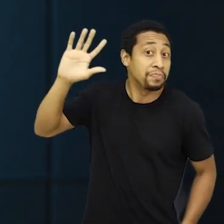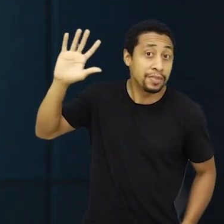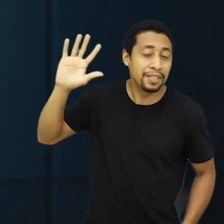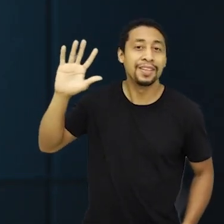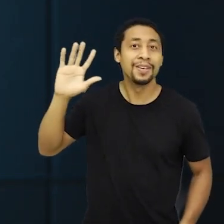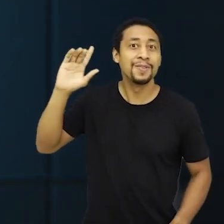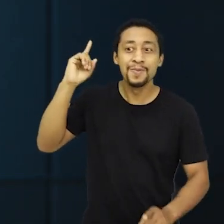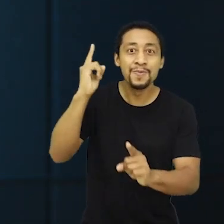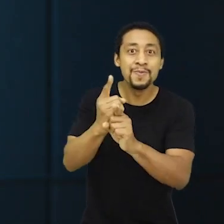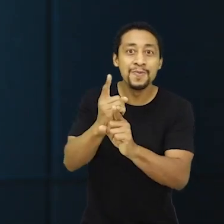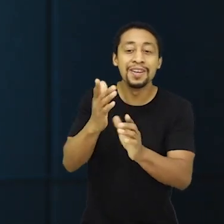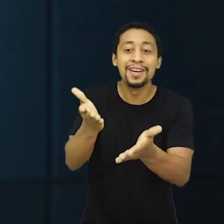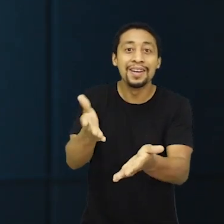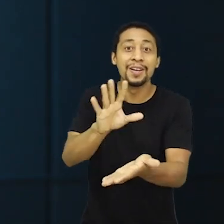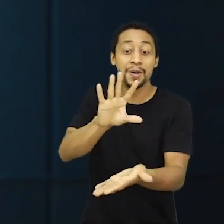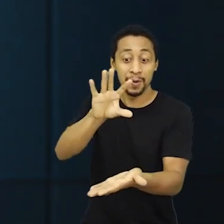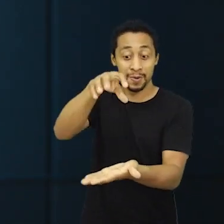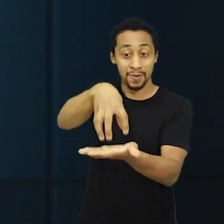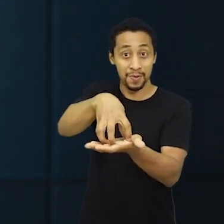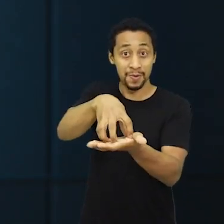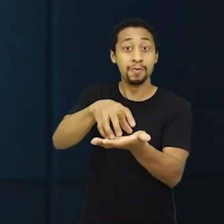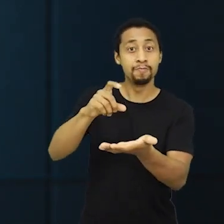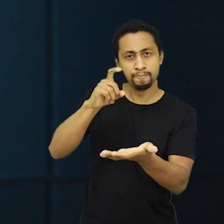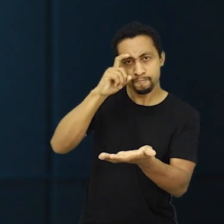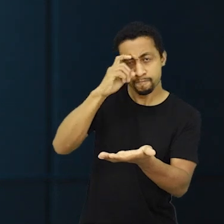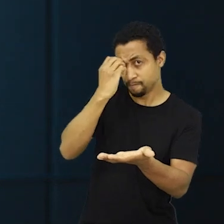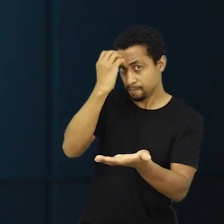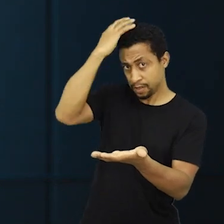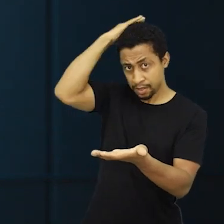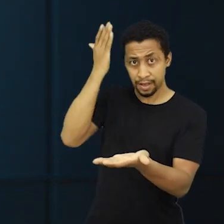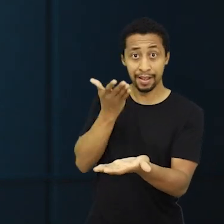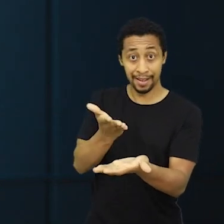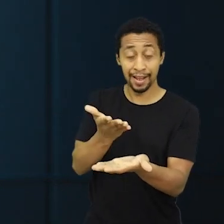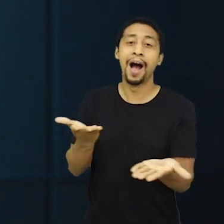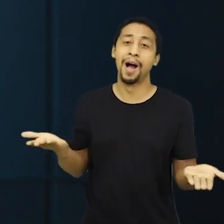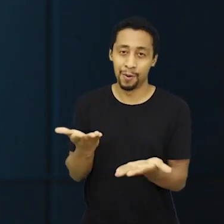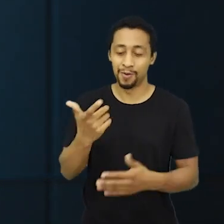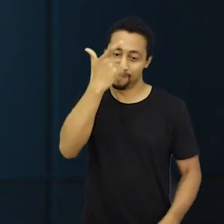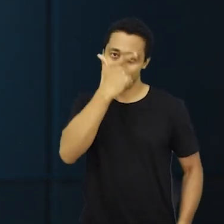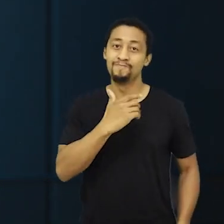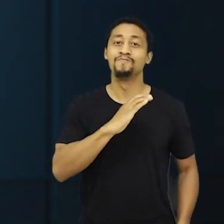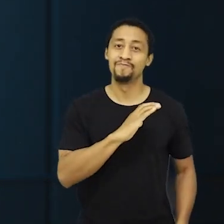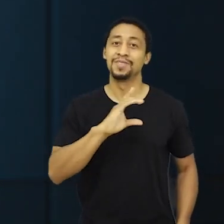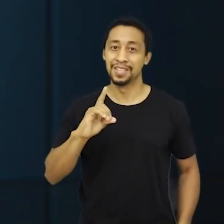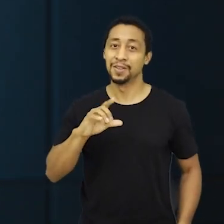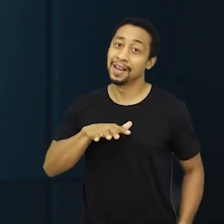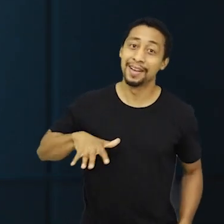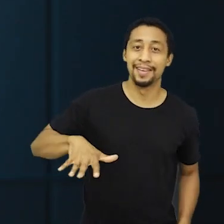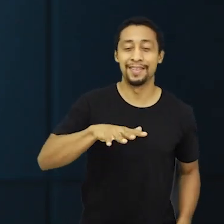Vladimir Herzog, que é uma instituição na qual eu coordeno uma área de educação em direitos humanos e